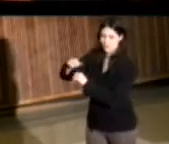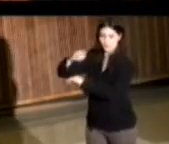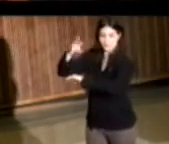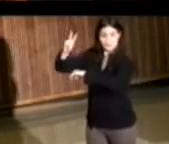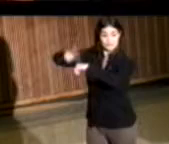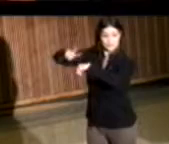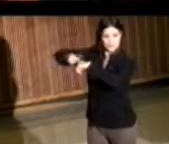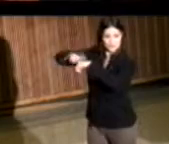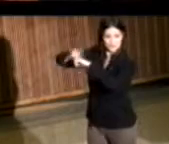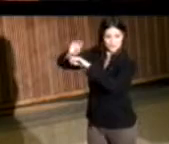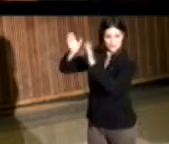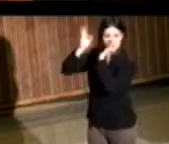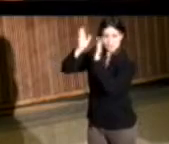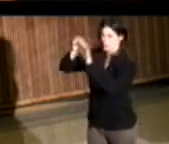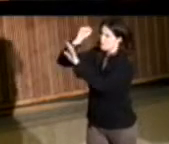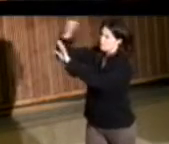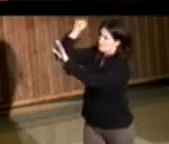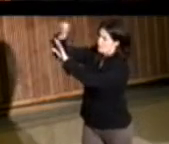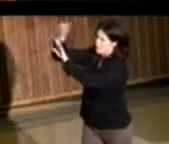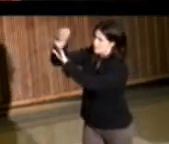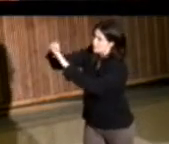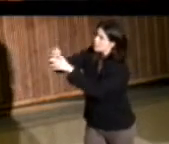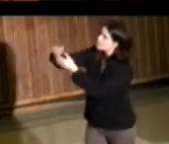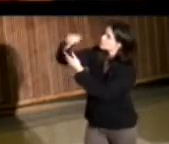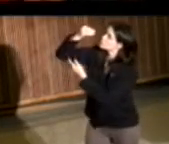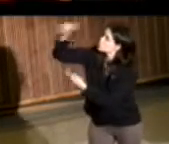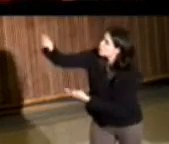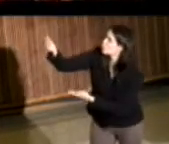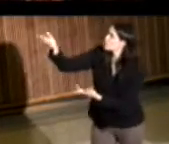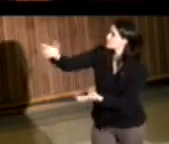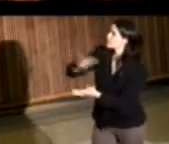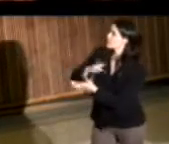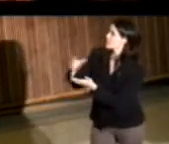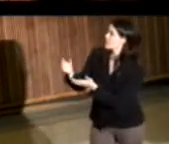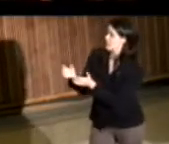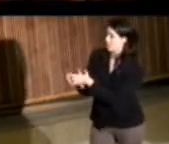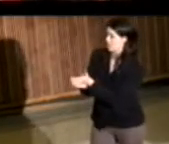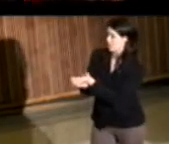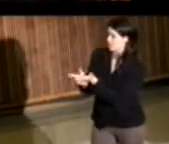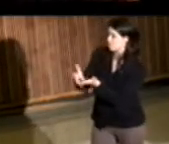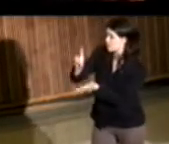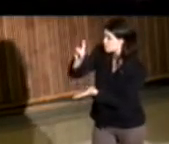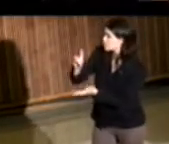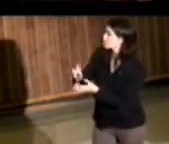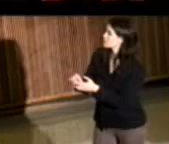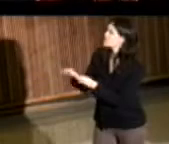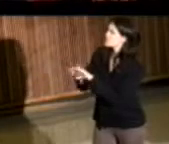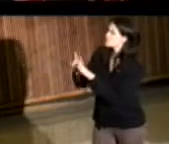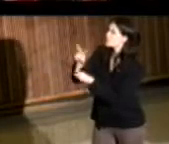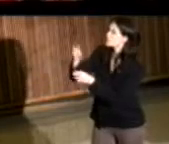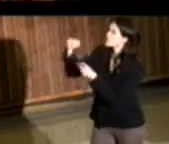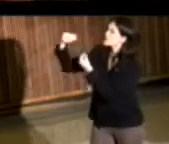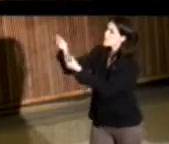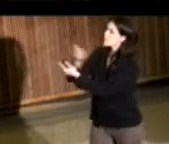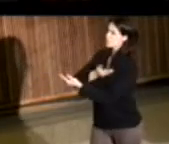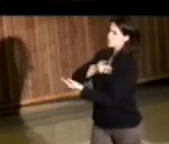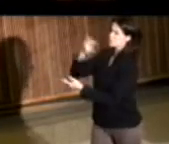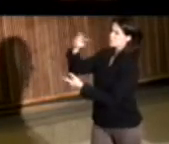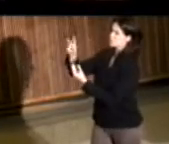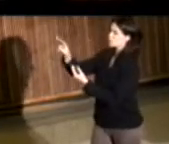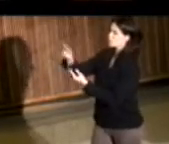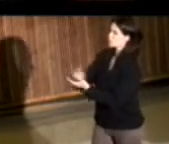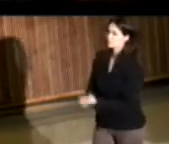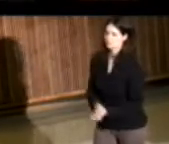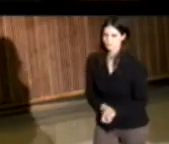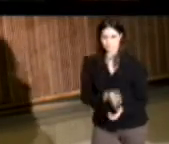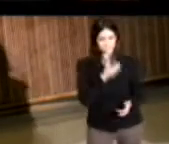quando ele parou no farol e falou, está aqui, toma aqui o seu Novo Testamento, e toma para o motorista também, e deu os dois. E